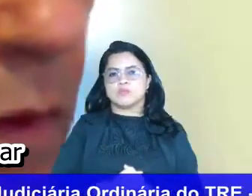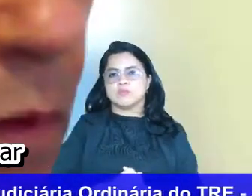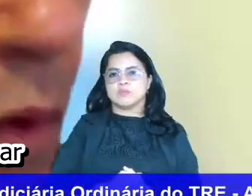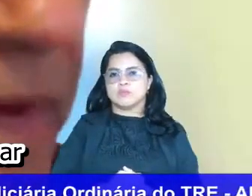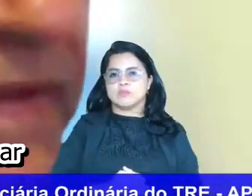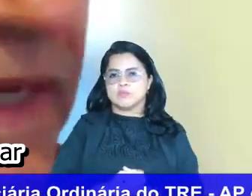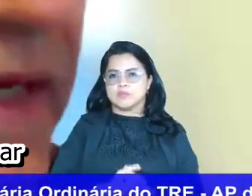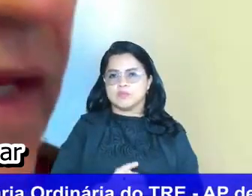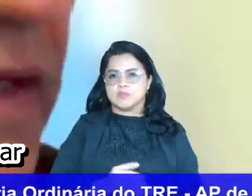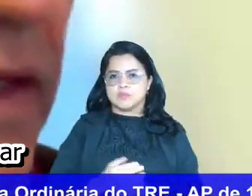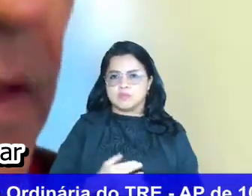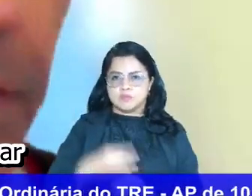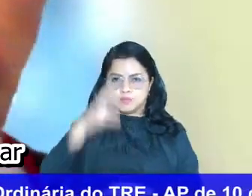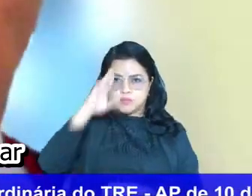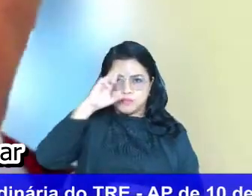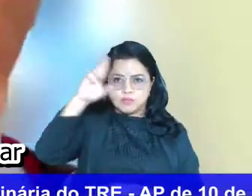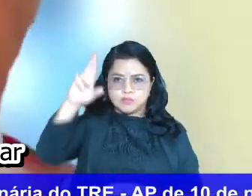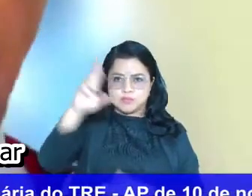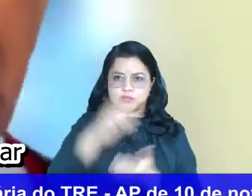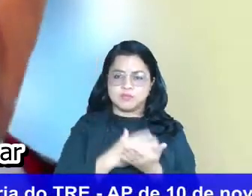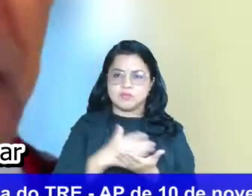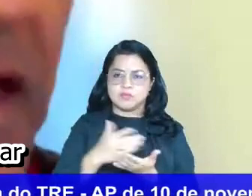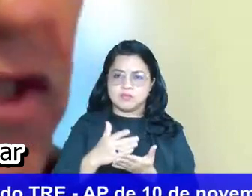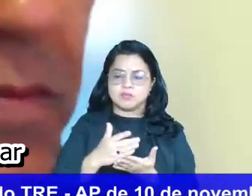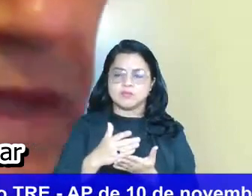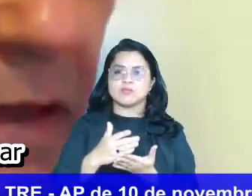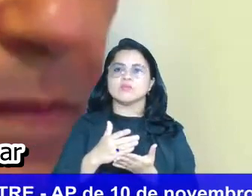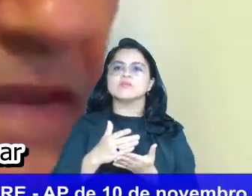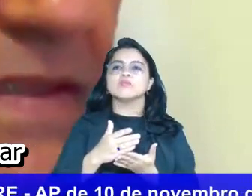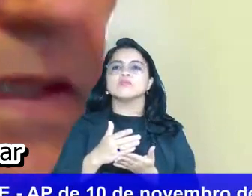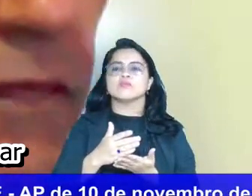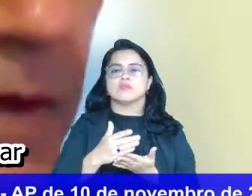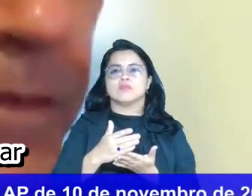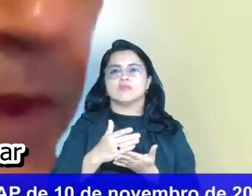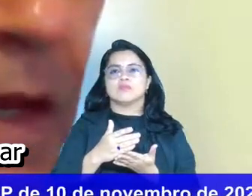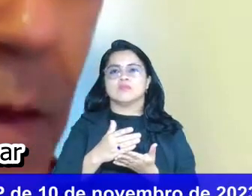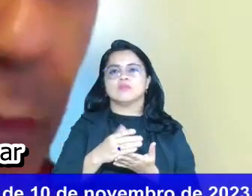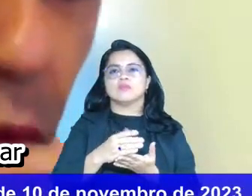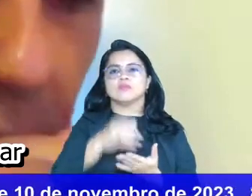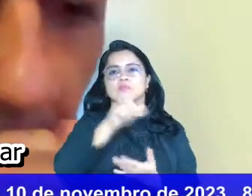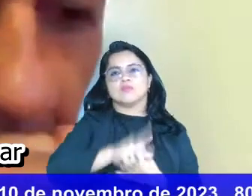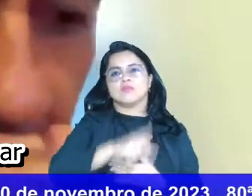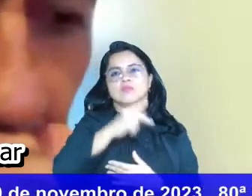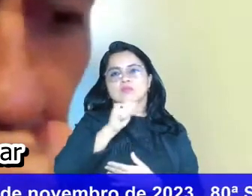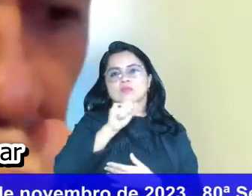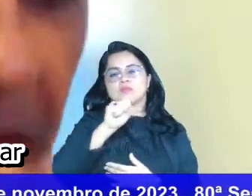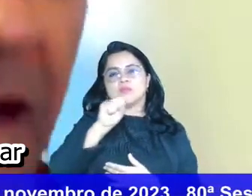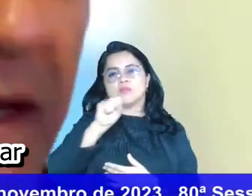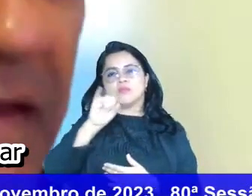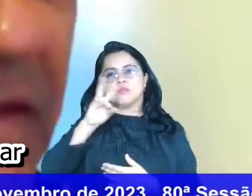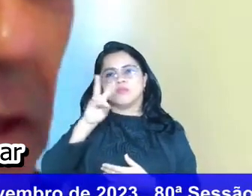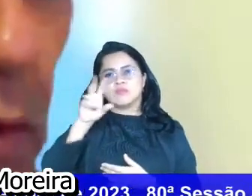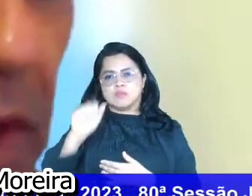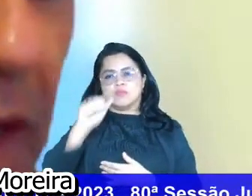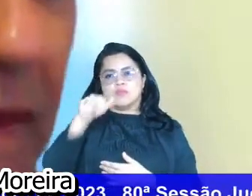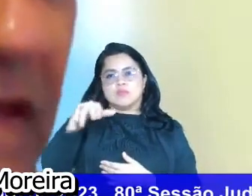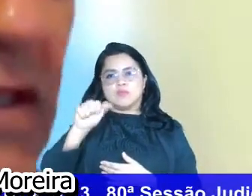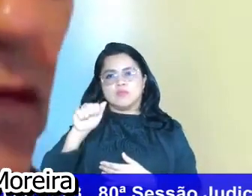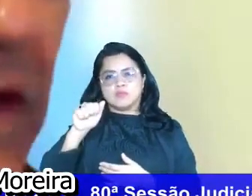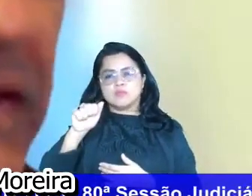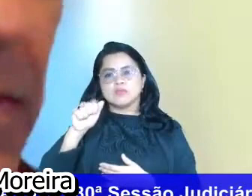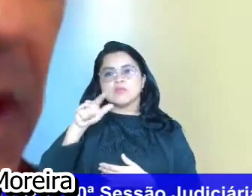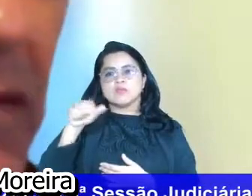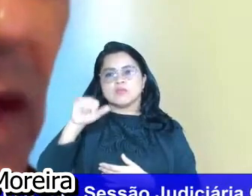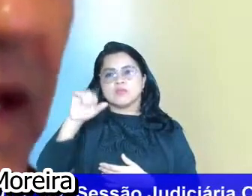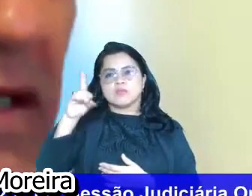Excelente. Eu começarei aqui pela preliminar de legitimidade passiva, porque a Ana Zilda